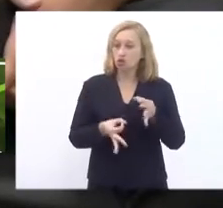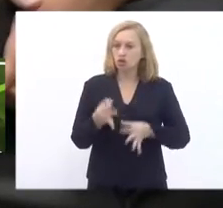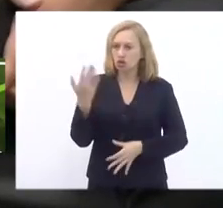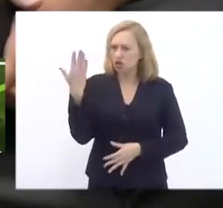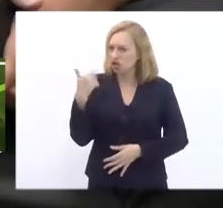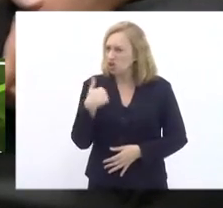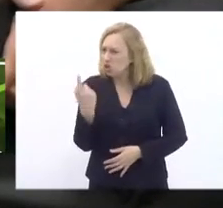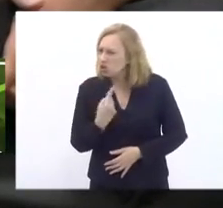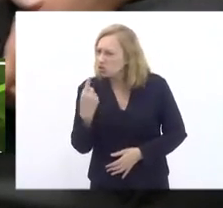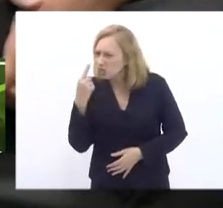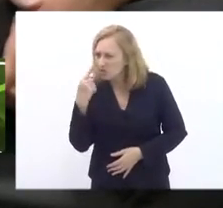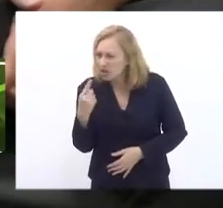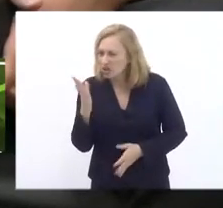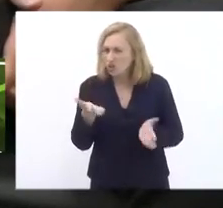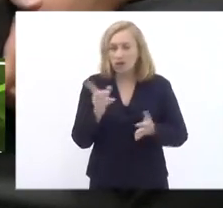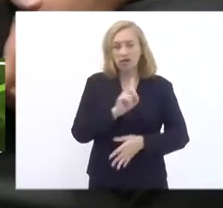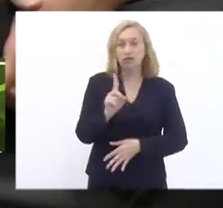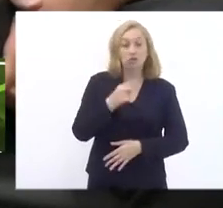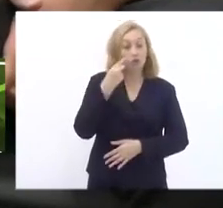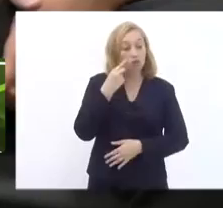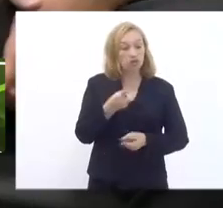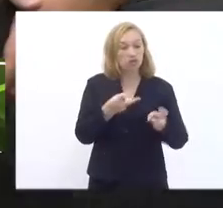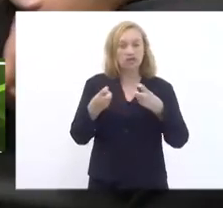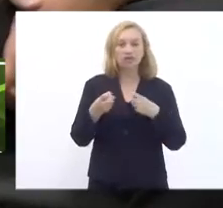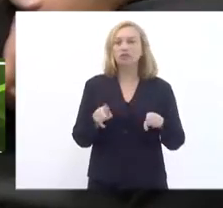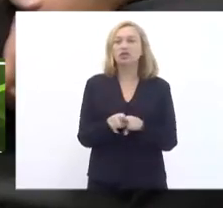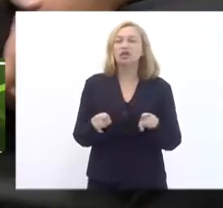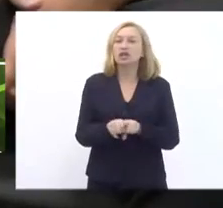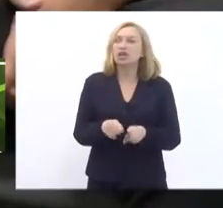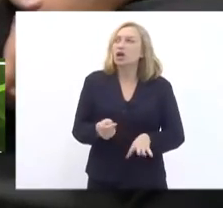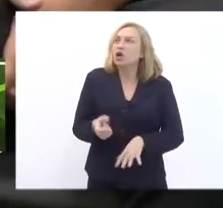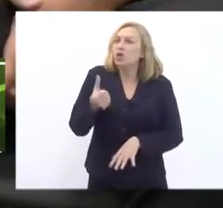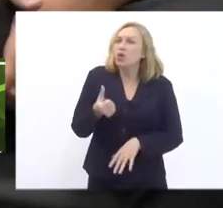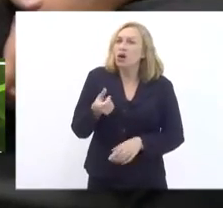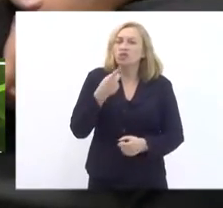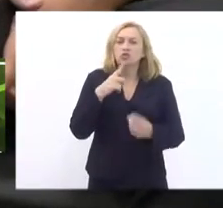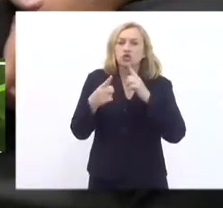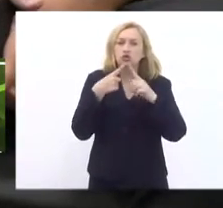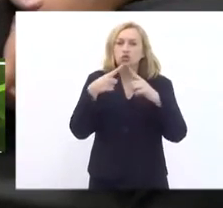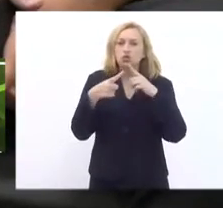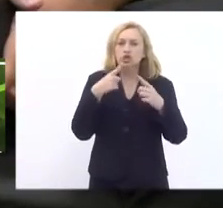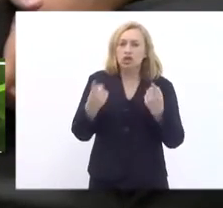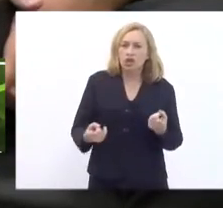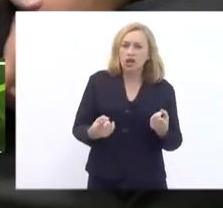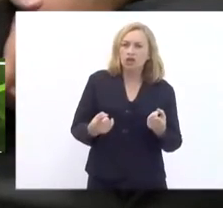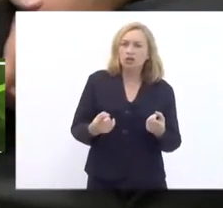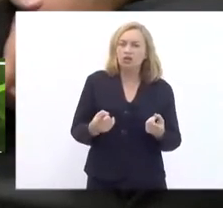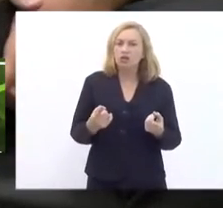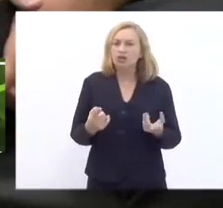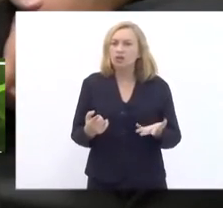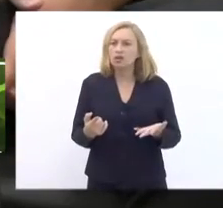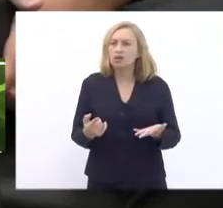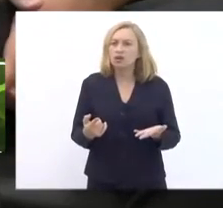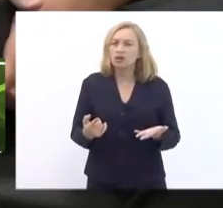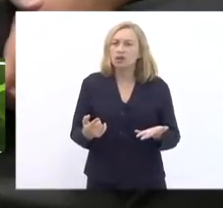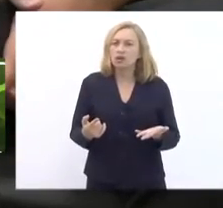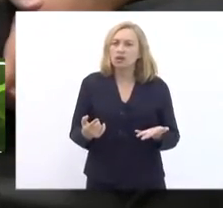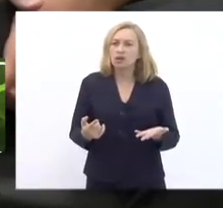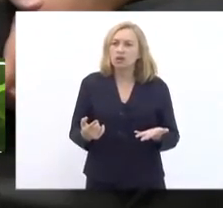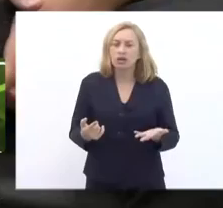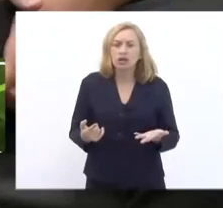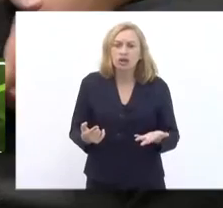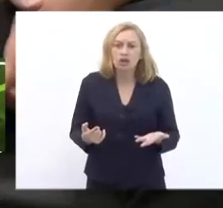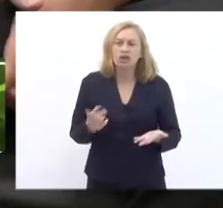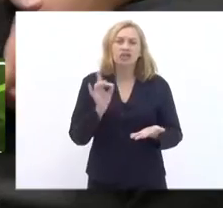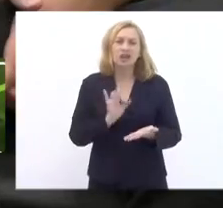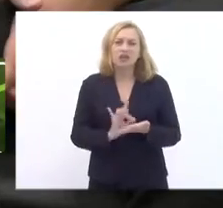gente vai ver. Então, quando a gente vê aqui, chega a ter quase uma discussão inadequada. Não, mas, na